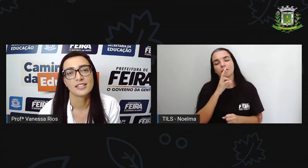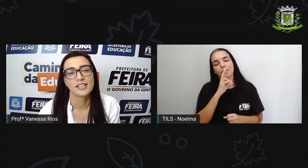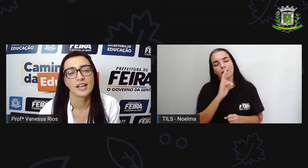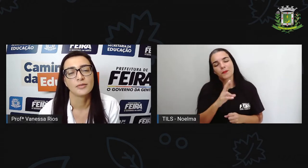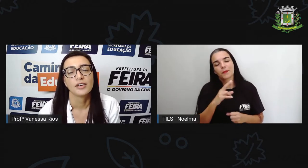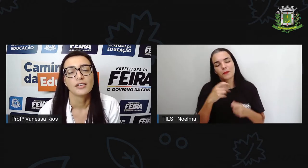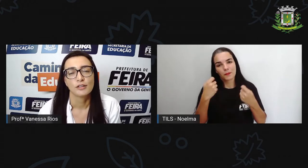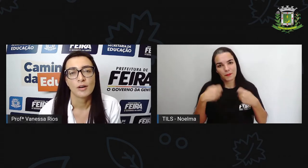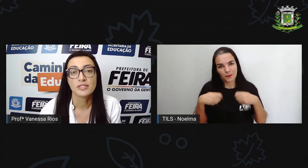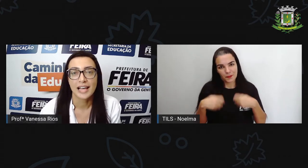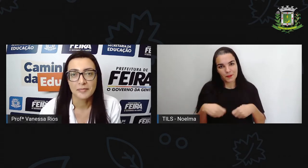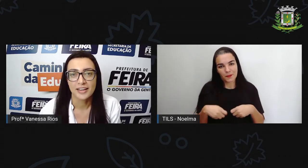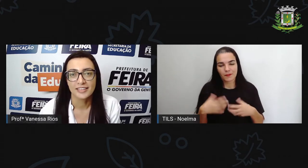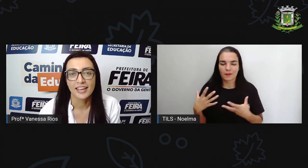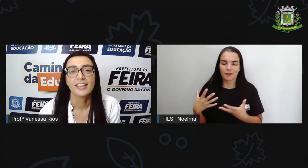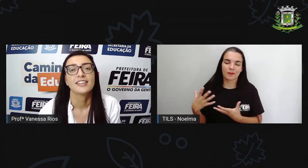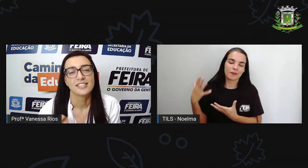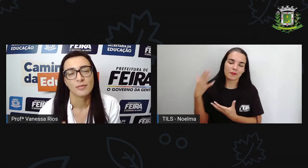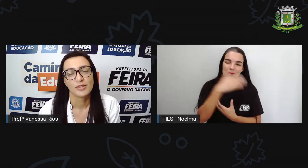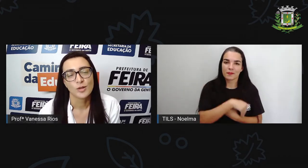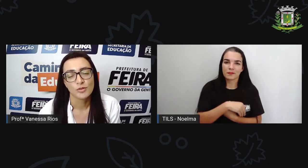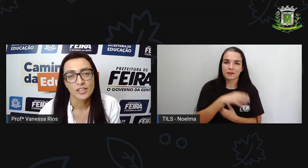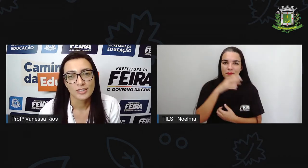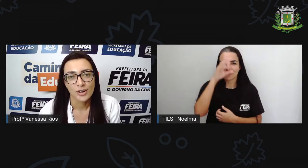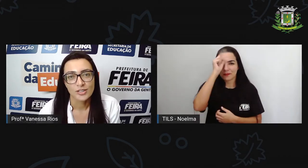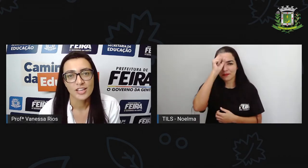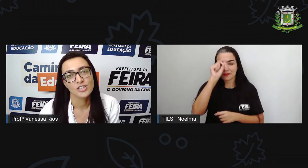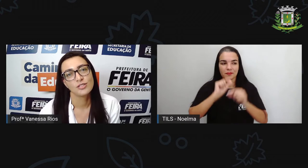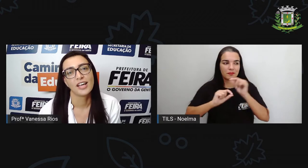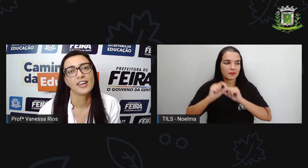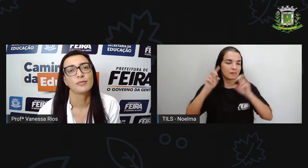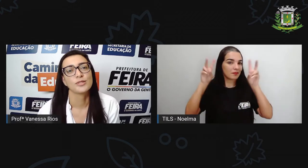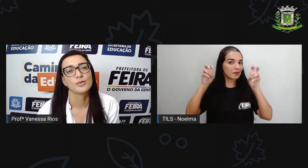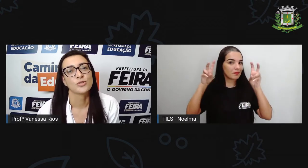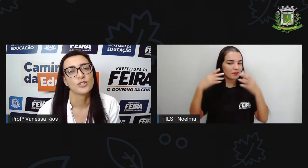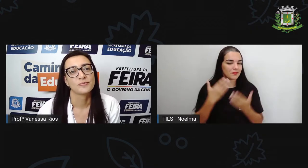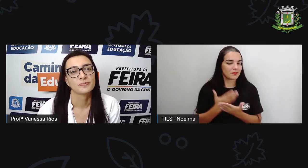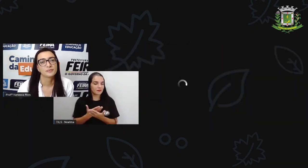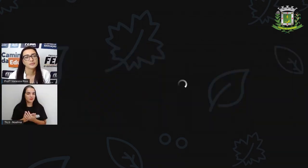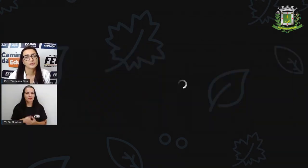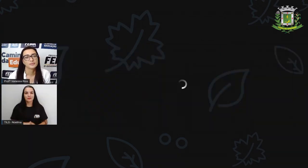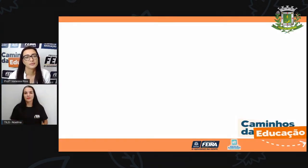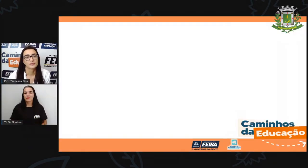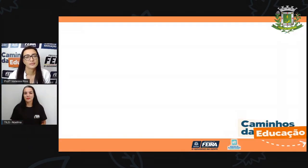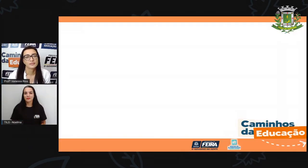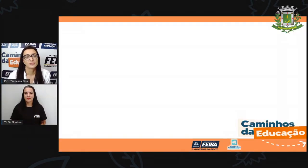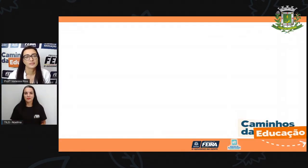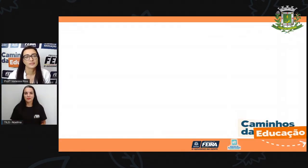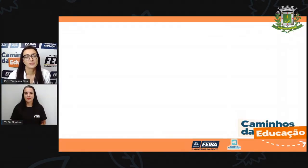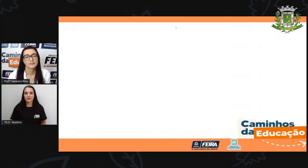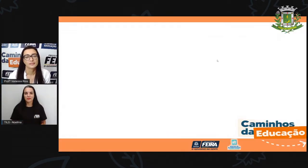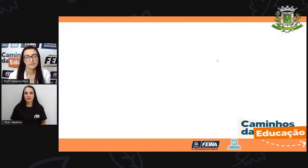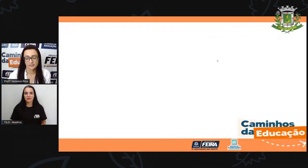que é necessário. Então vamos lá aprender, saber sobre o que nós estudaremos hoje.